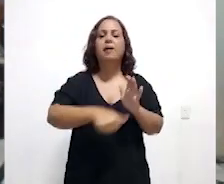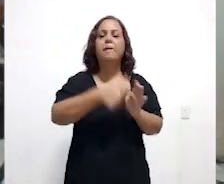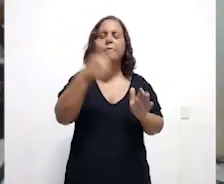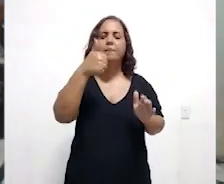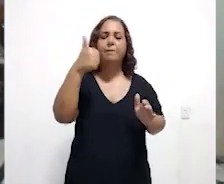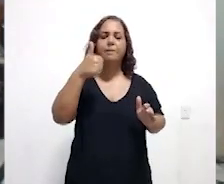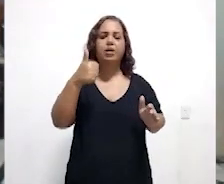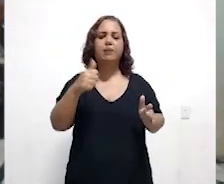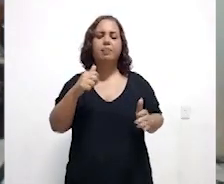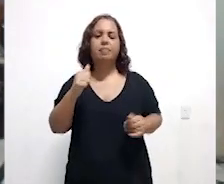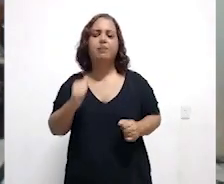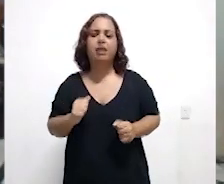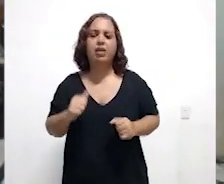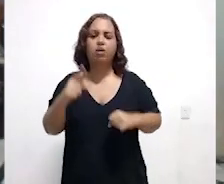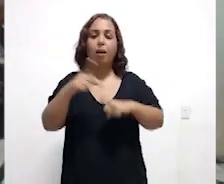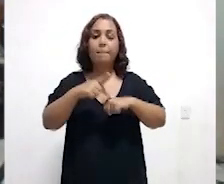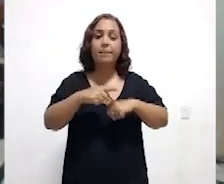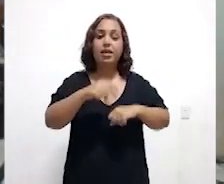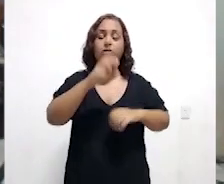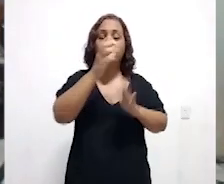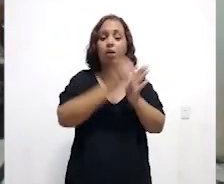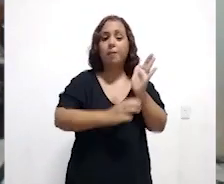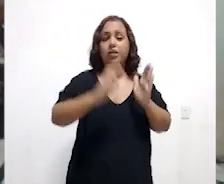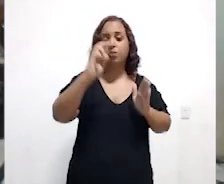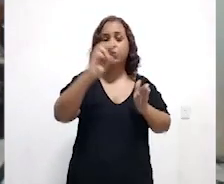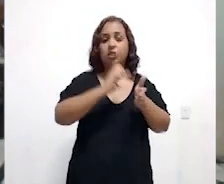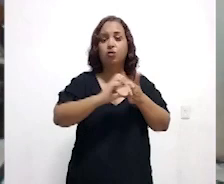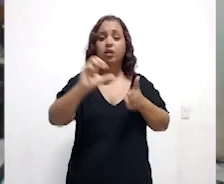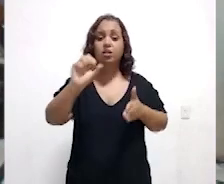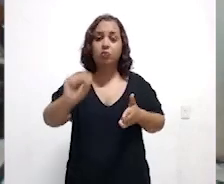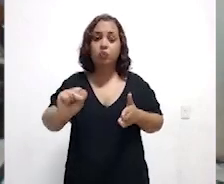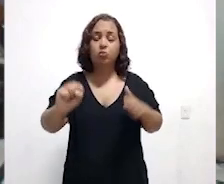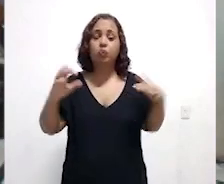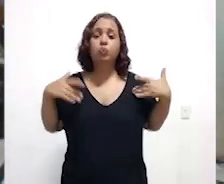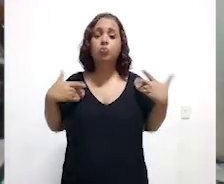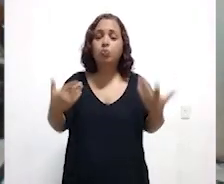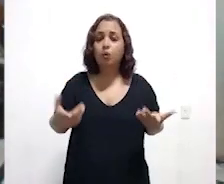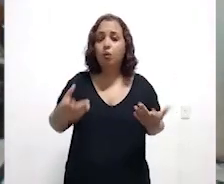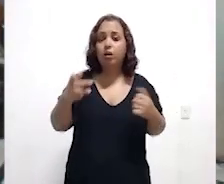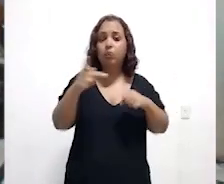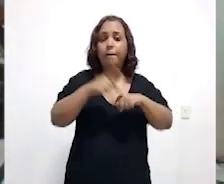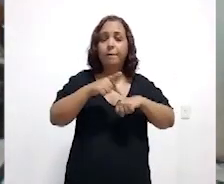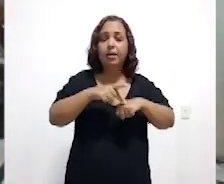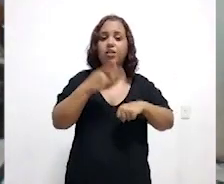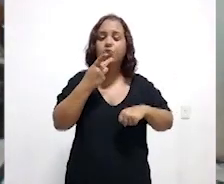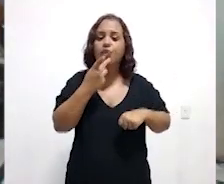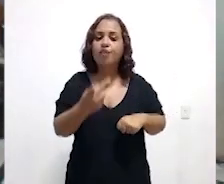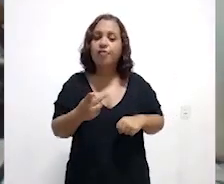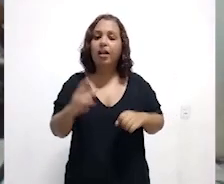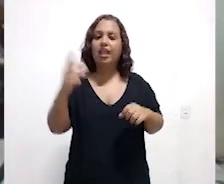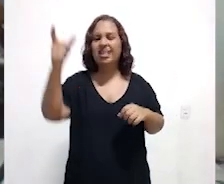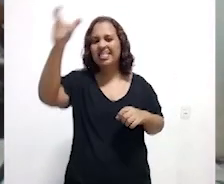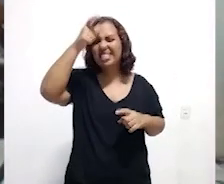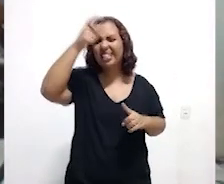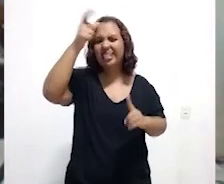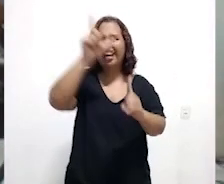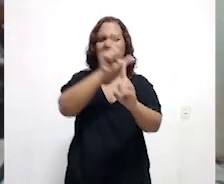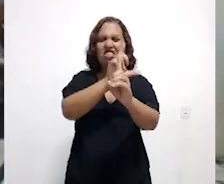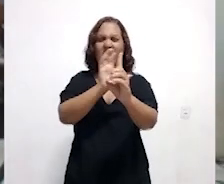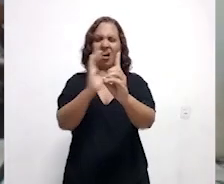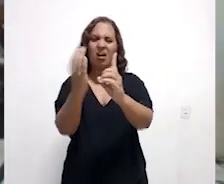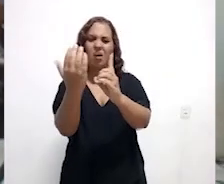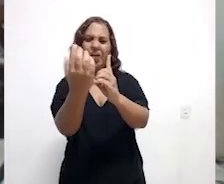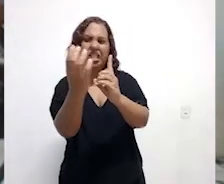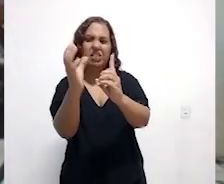quando Pedro diz que o diabo está ao nosso redor, procurando uma brecha para